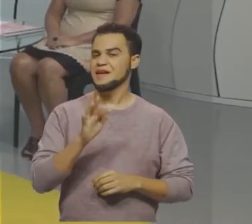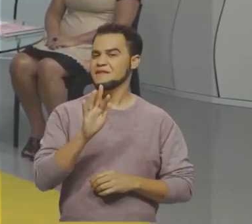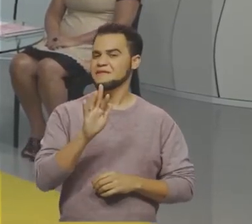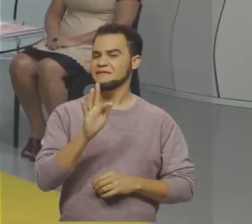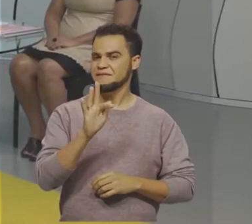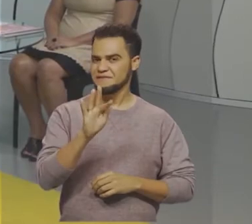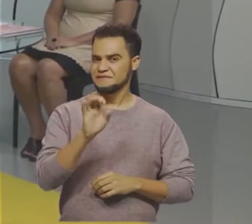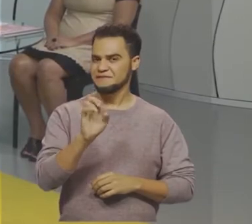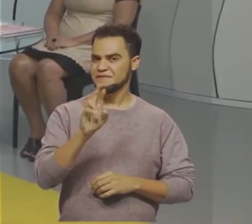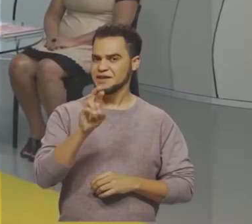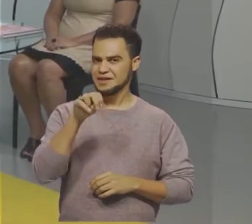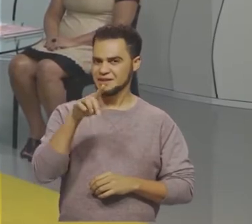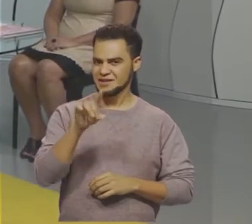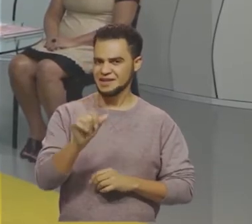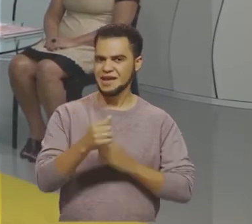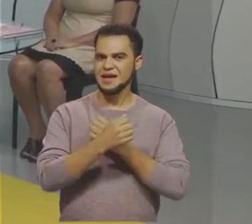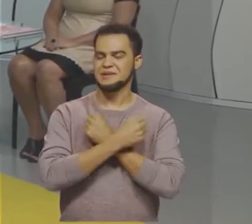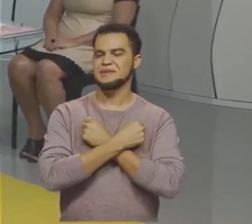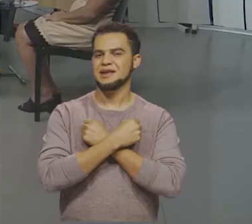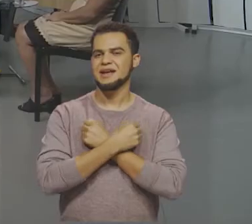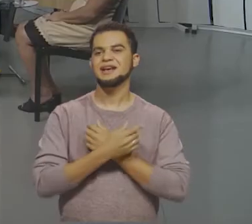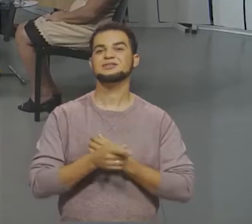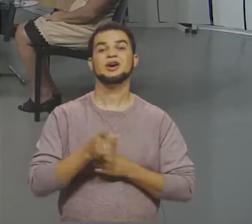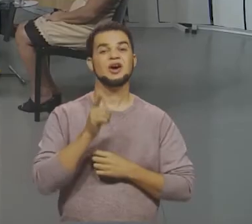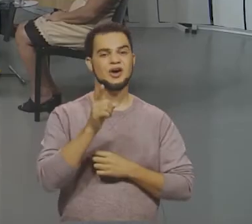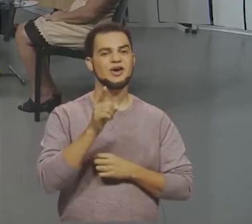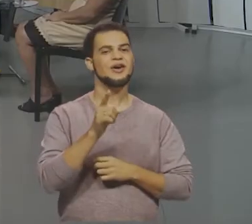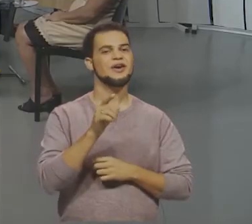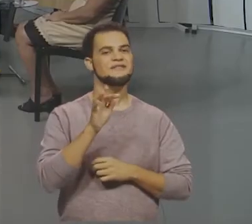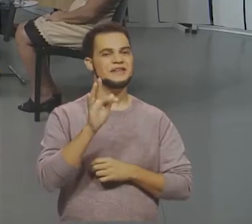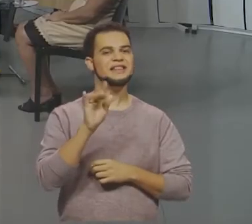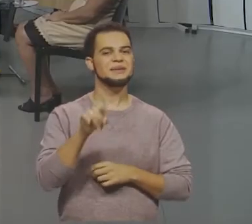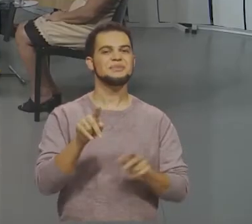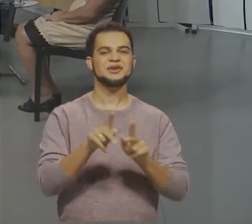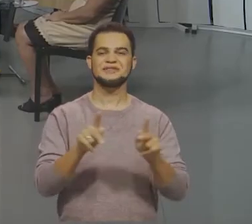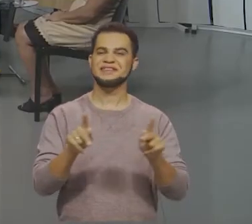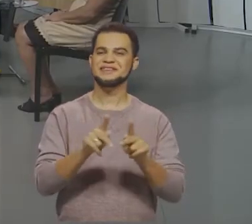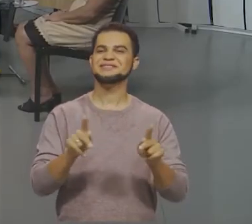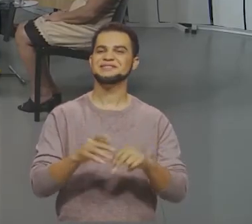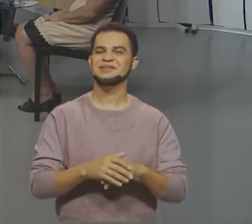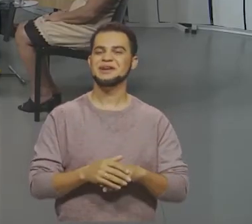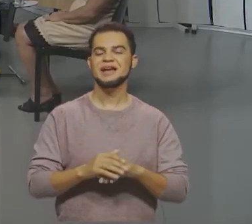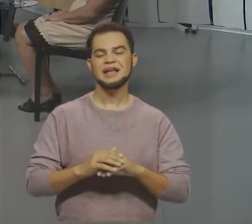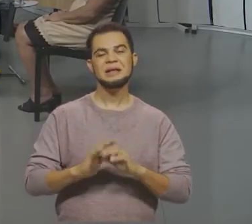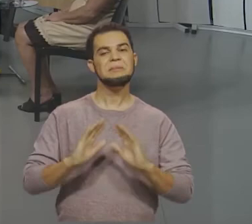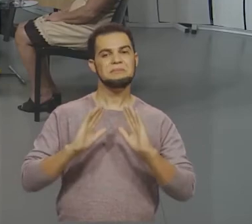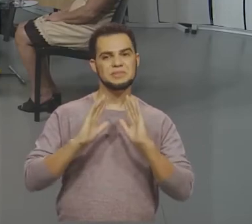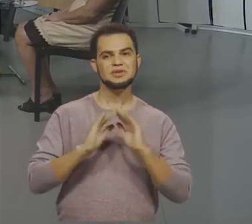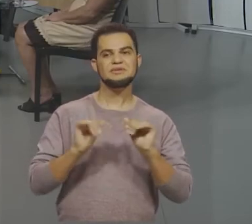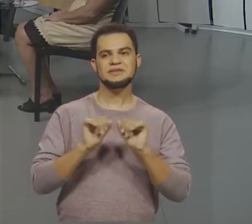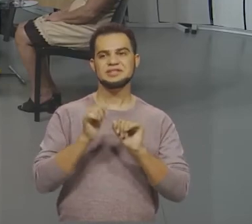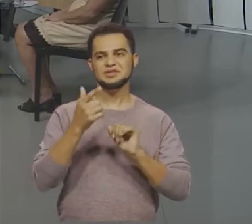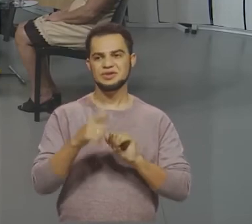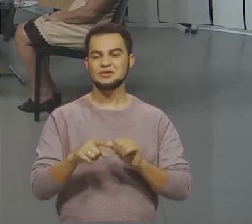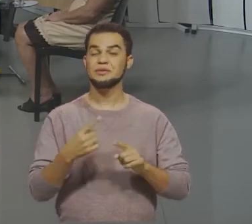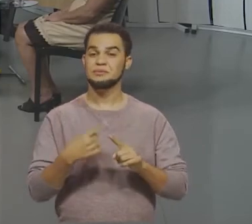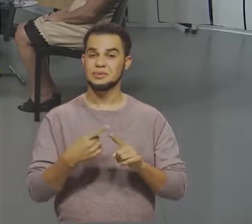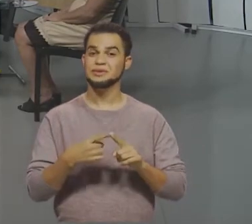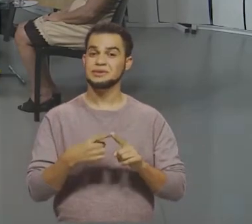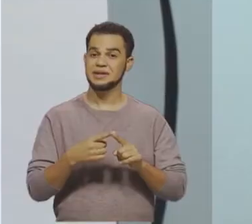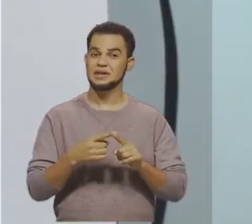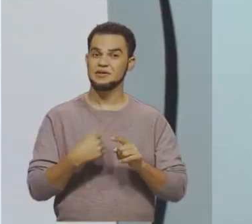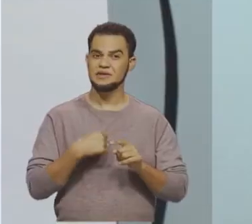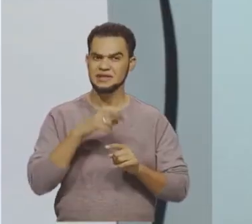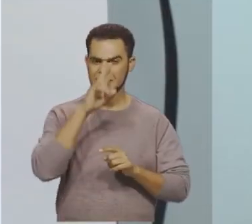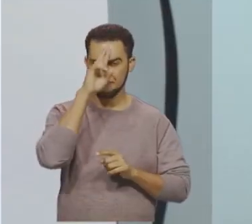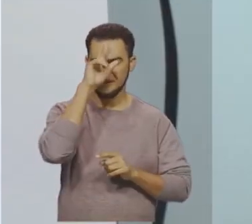Foi um contato direto da Fernanda. Ela é professora, tá? Oh. Ela pediu para a gente refazer porque eu cometi um erro. Vocês